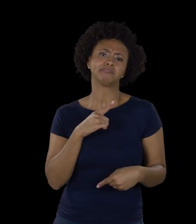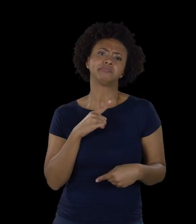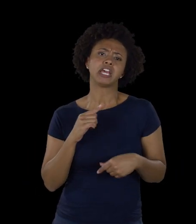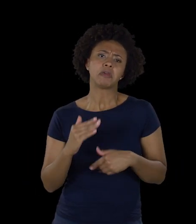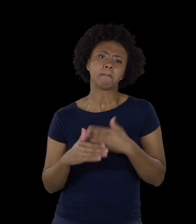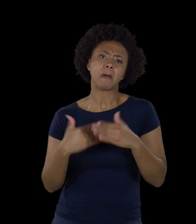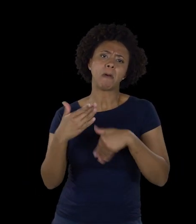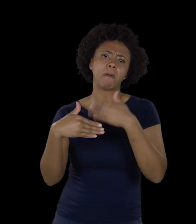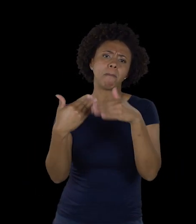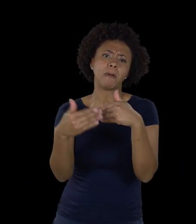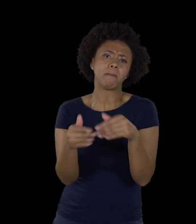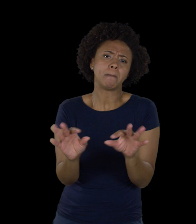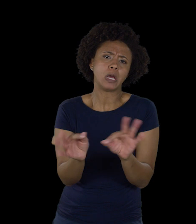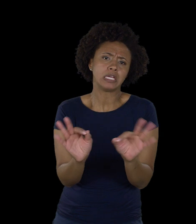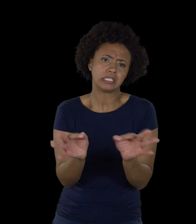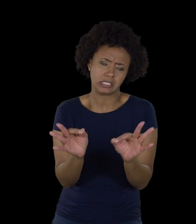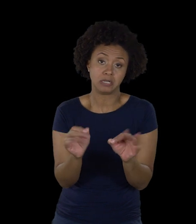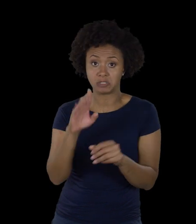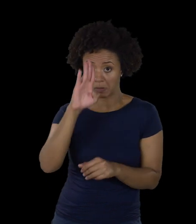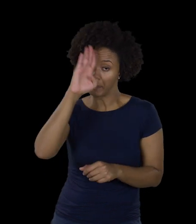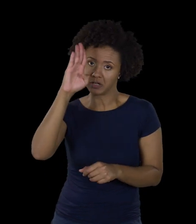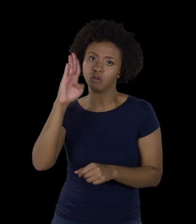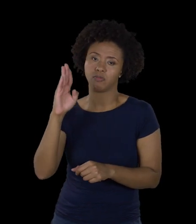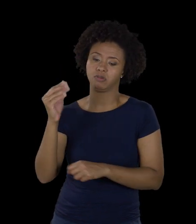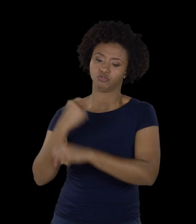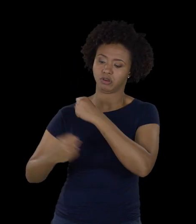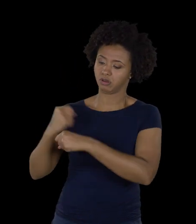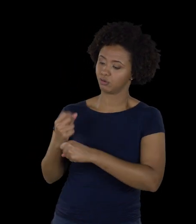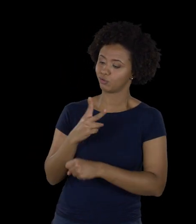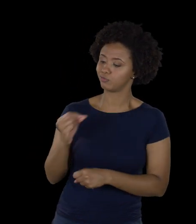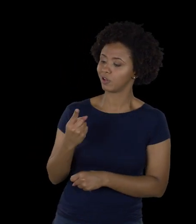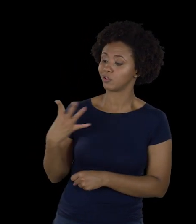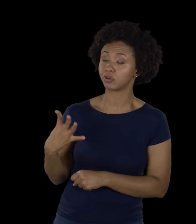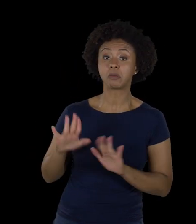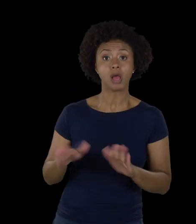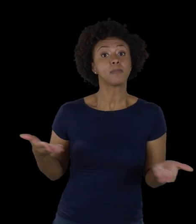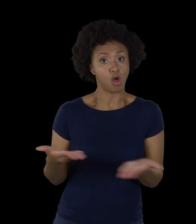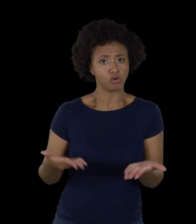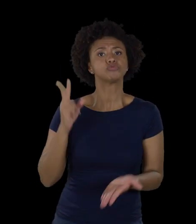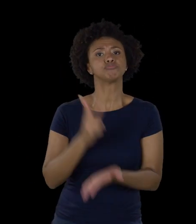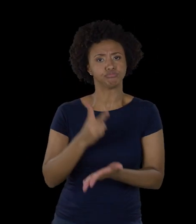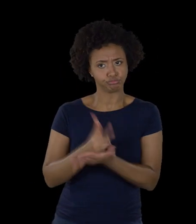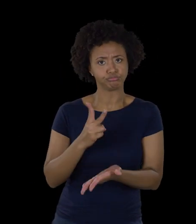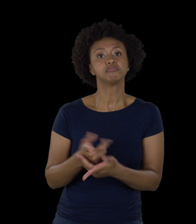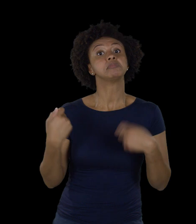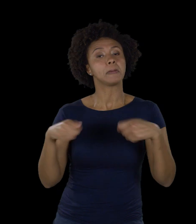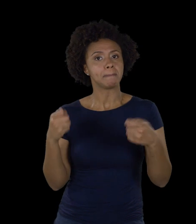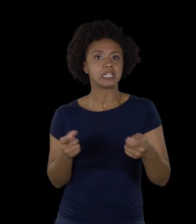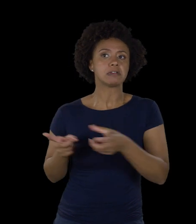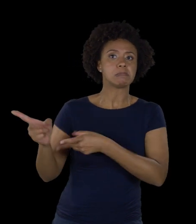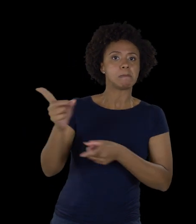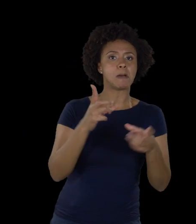de 2014. Ainda hoje, o Brasil depende de uma forma perigosa de exportações de